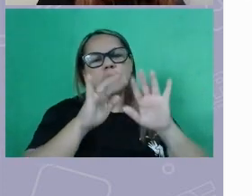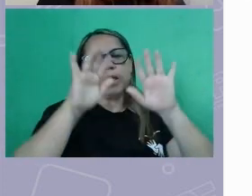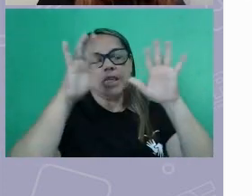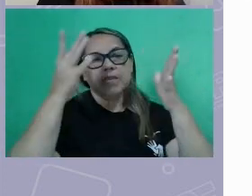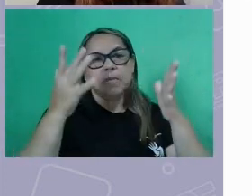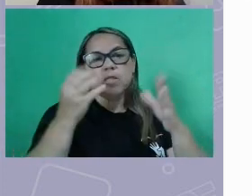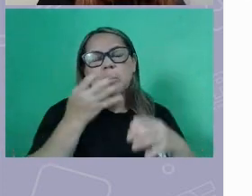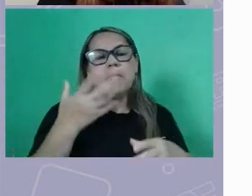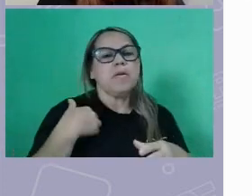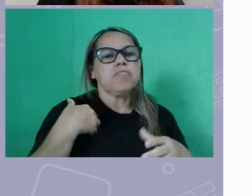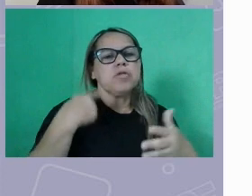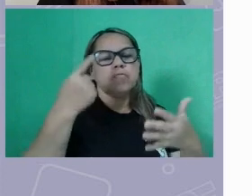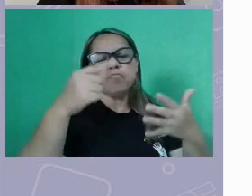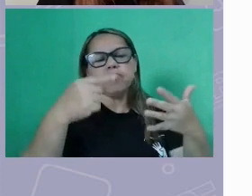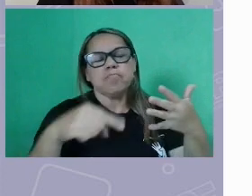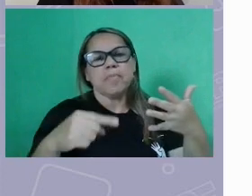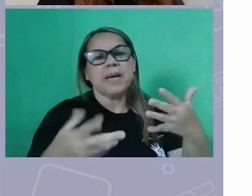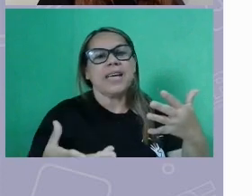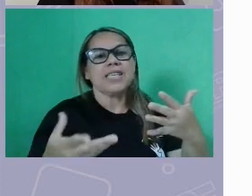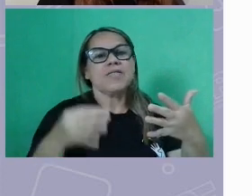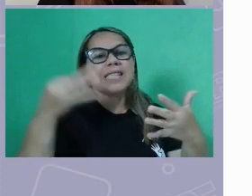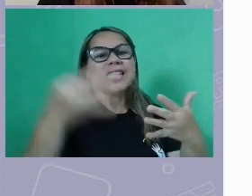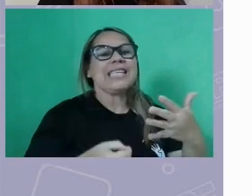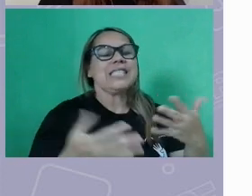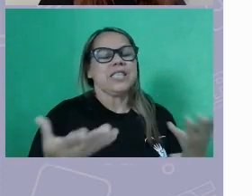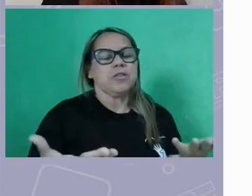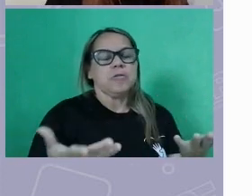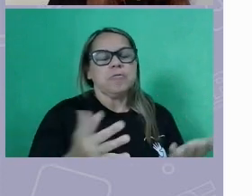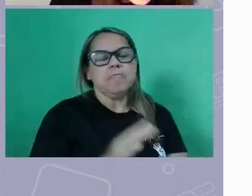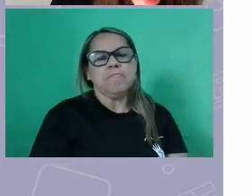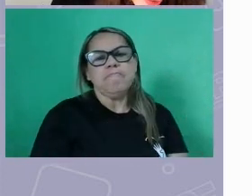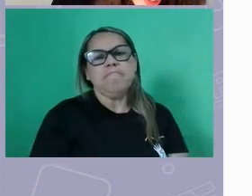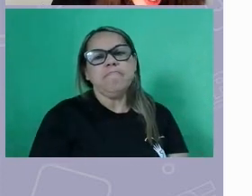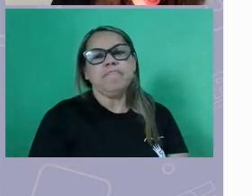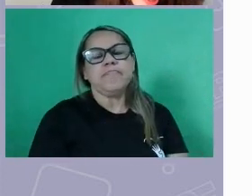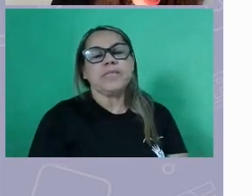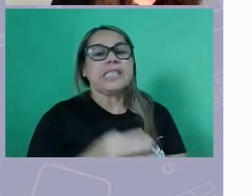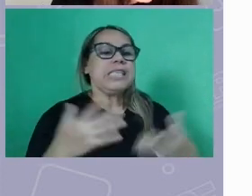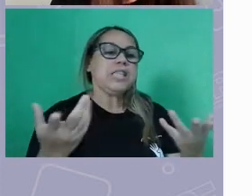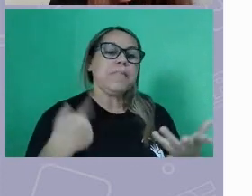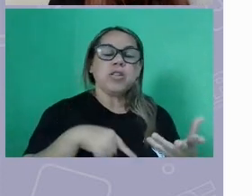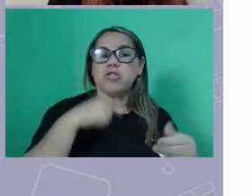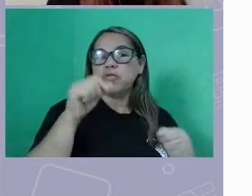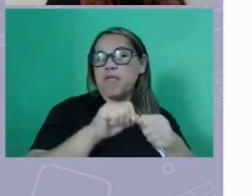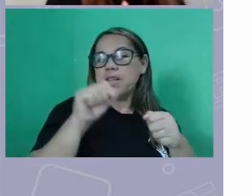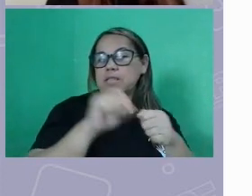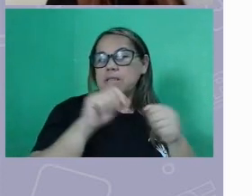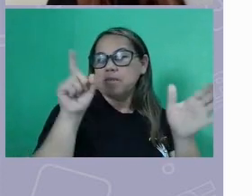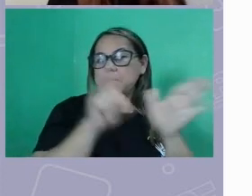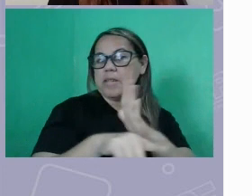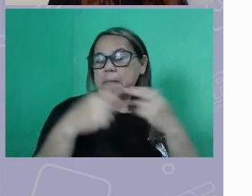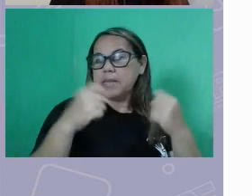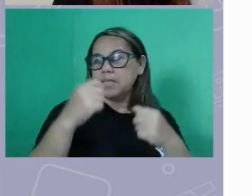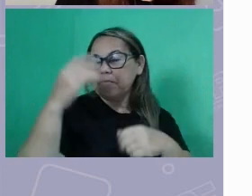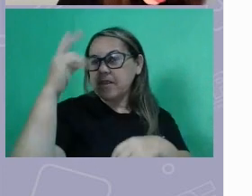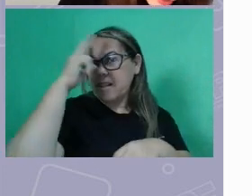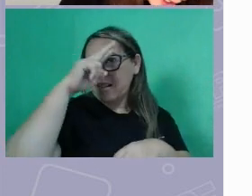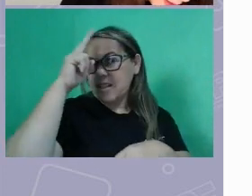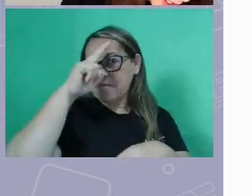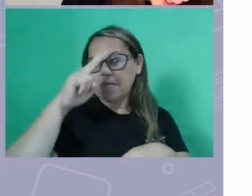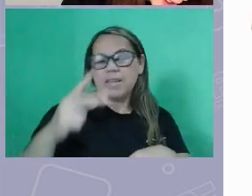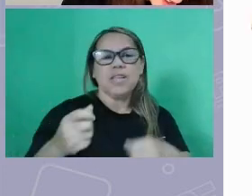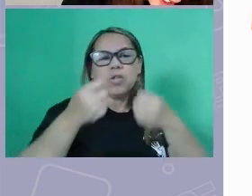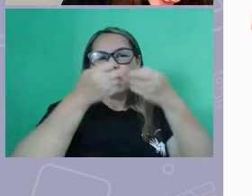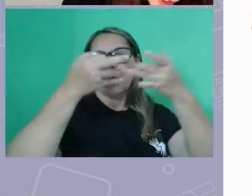assinale a proposição correta então pra gente fazer essa questão a gente tem que lembrar dos gases ideais